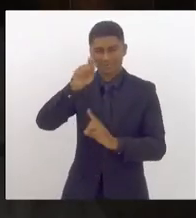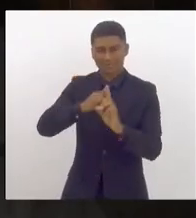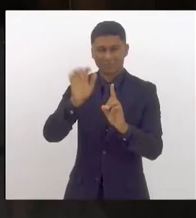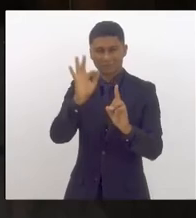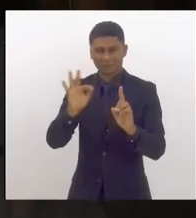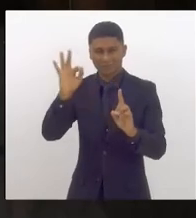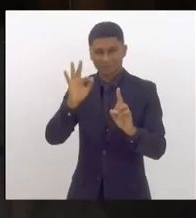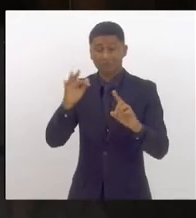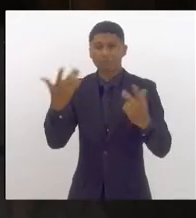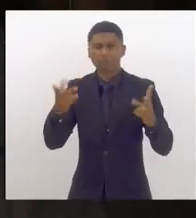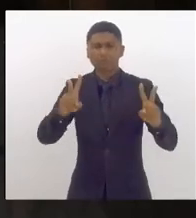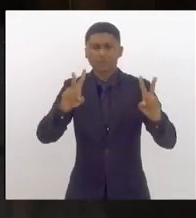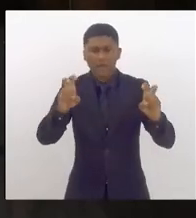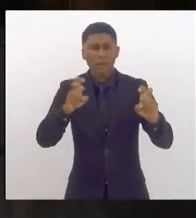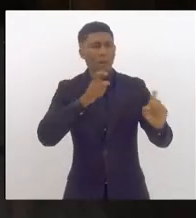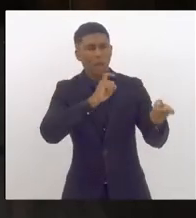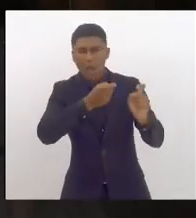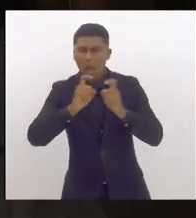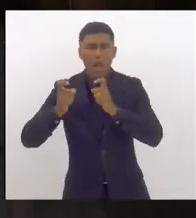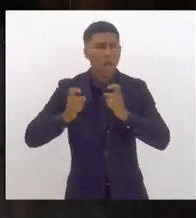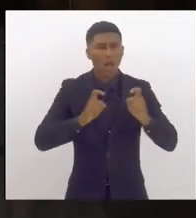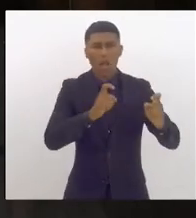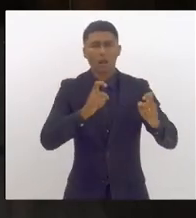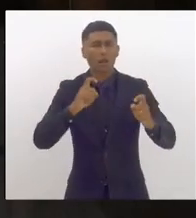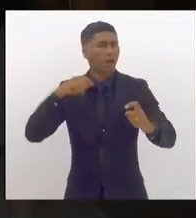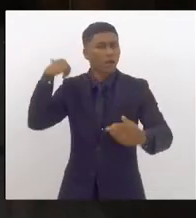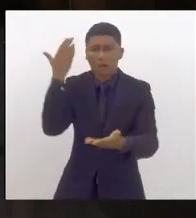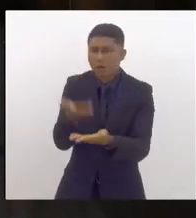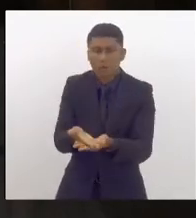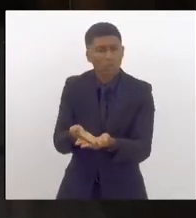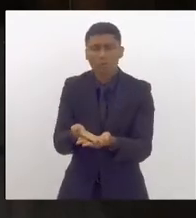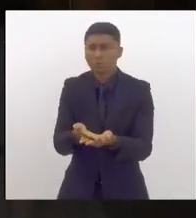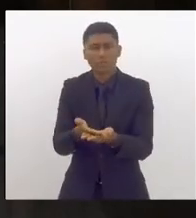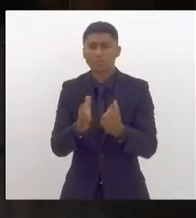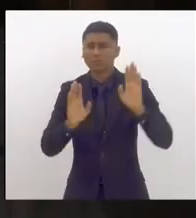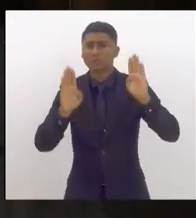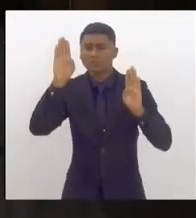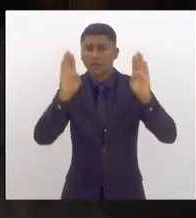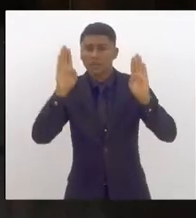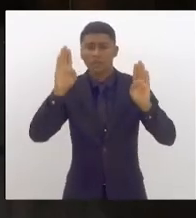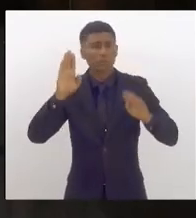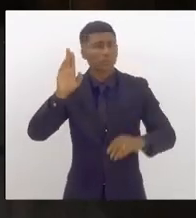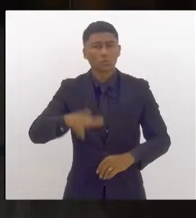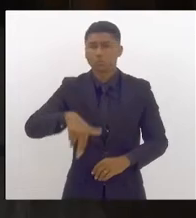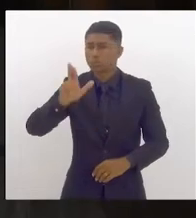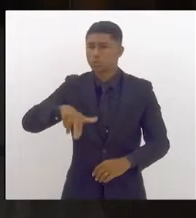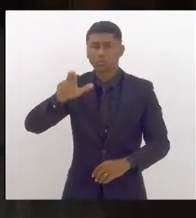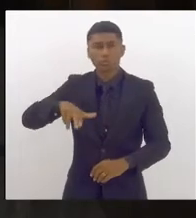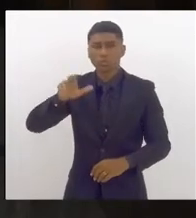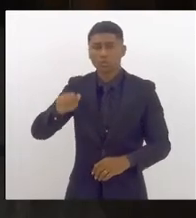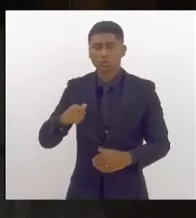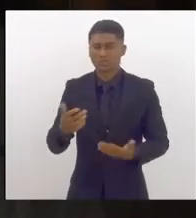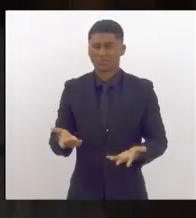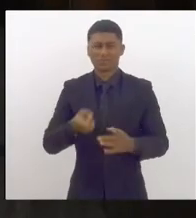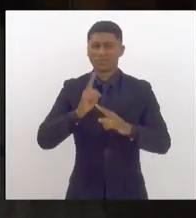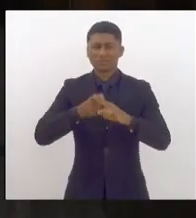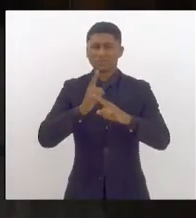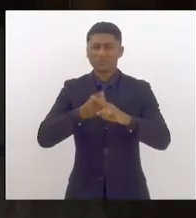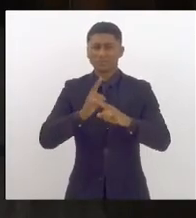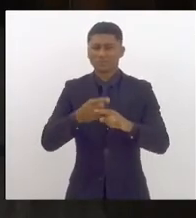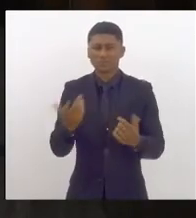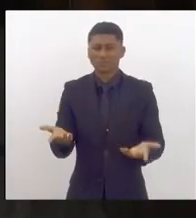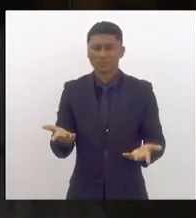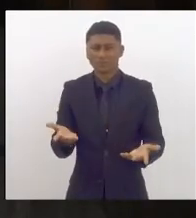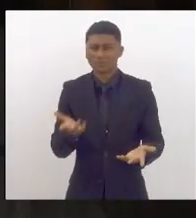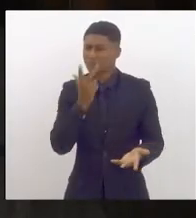tema nunca foi feita a licitação das Linhas rodoviárias intermunicipais Isso serve aqui o interesse isso